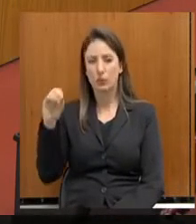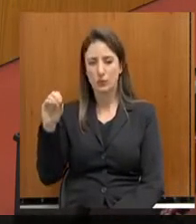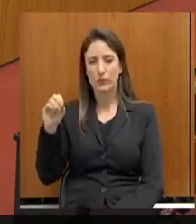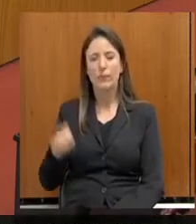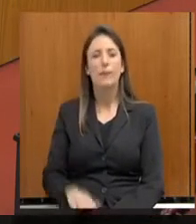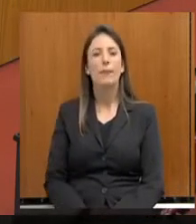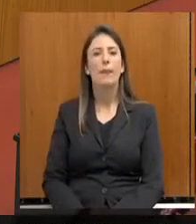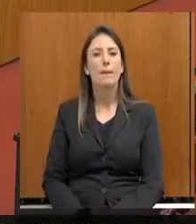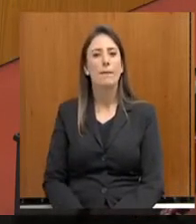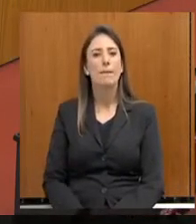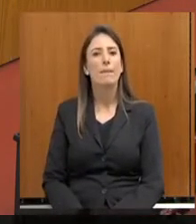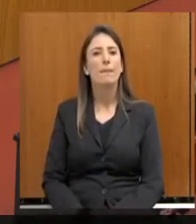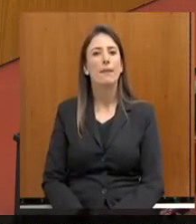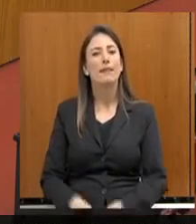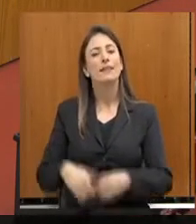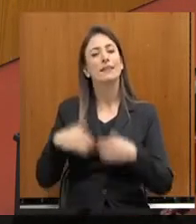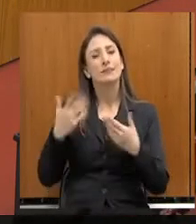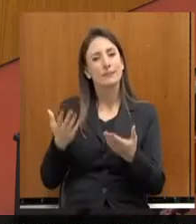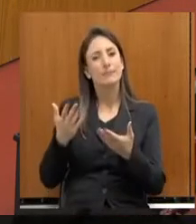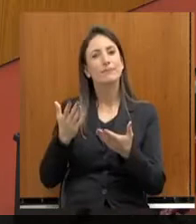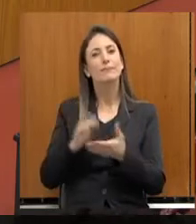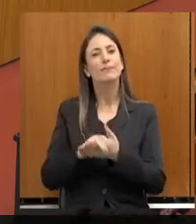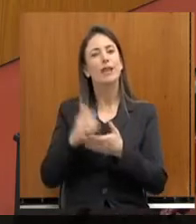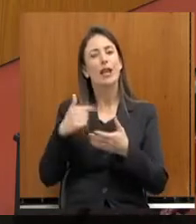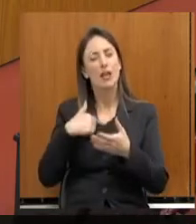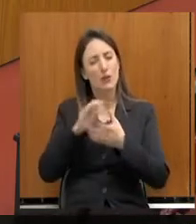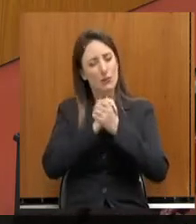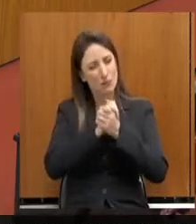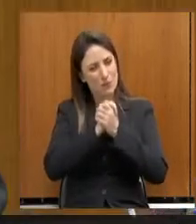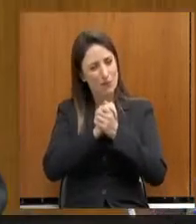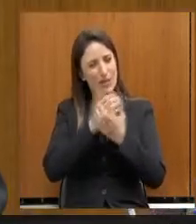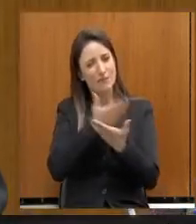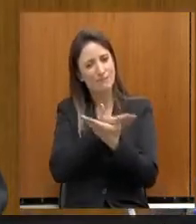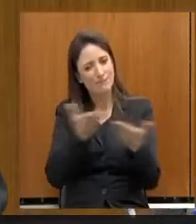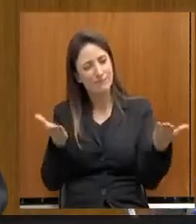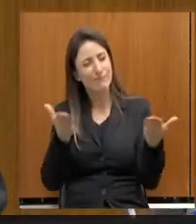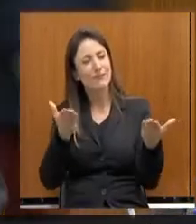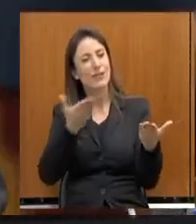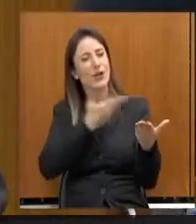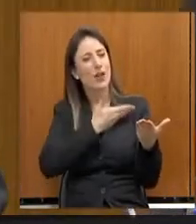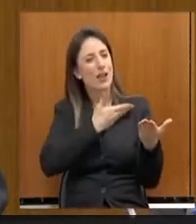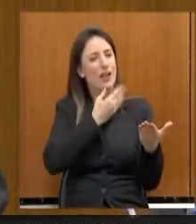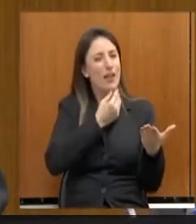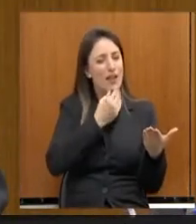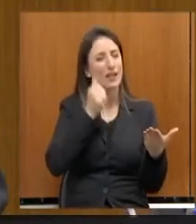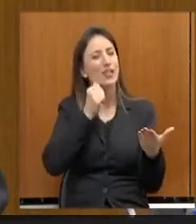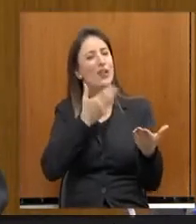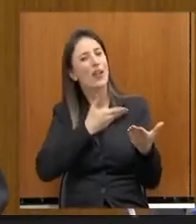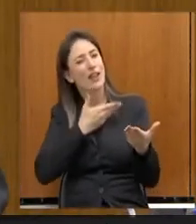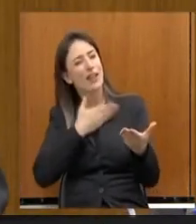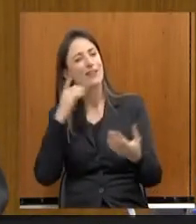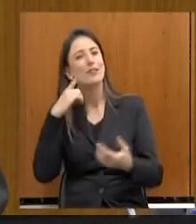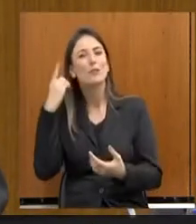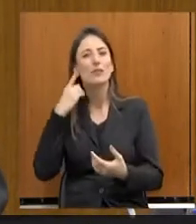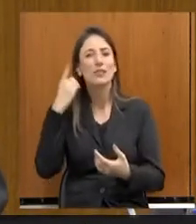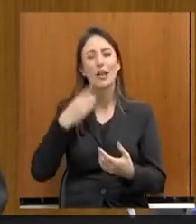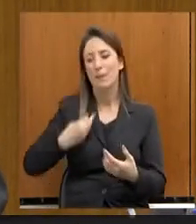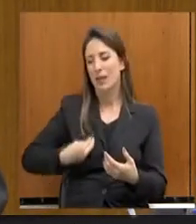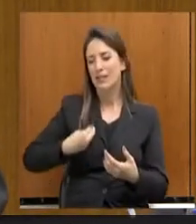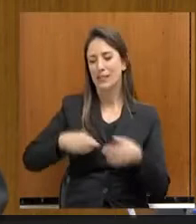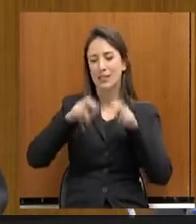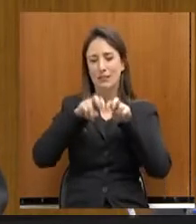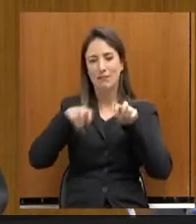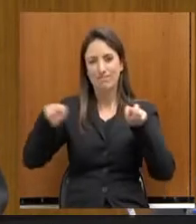em nome do deputado Noraldino com comprimento todos os colegas as colegas deputados que participam da